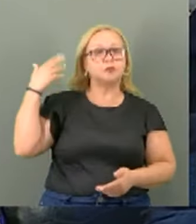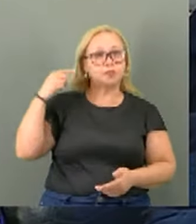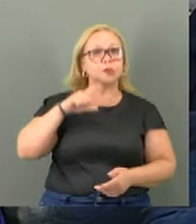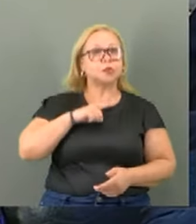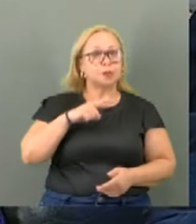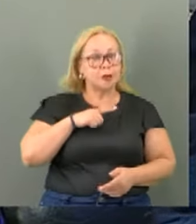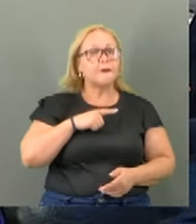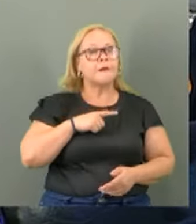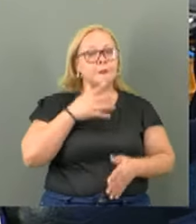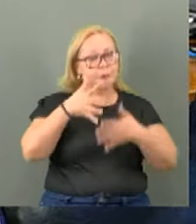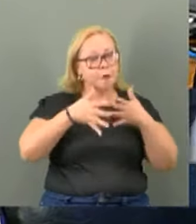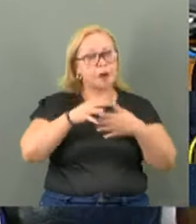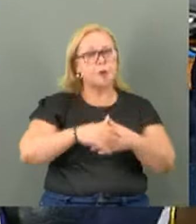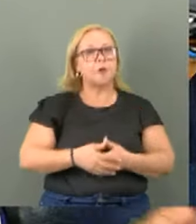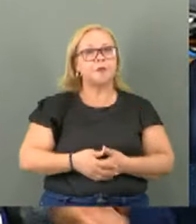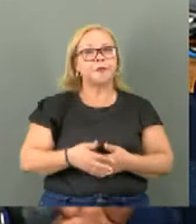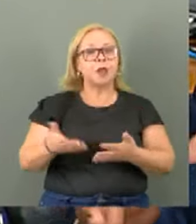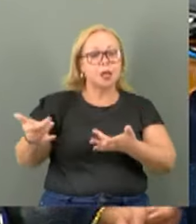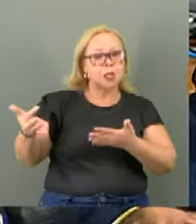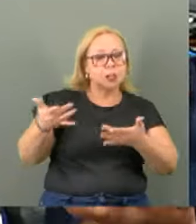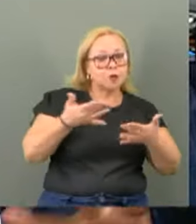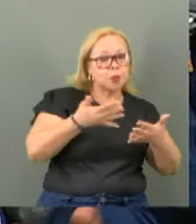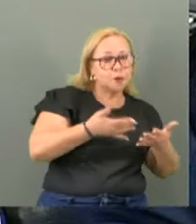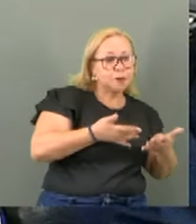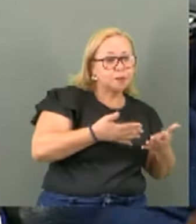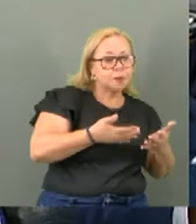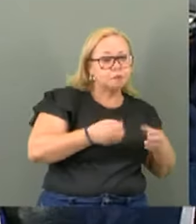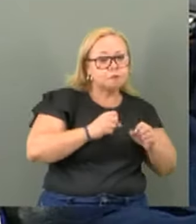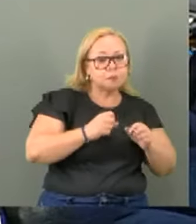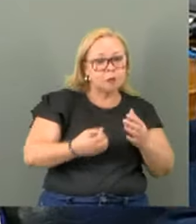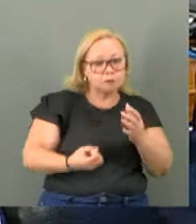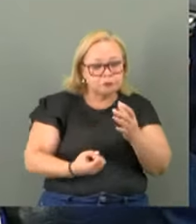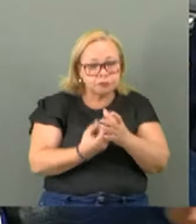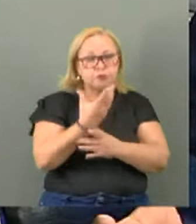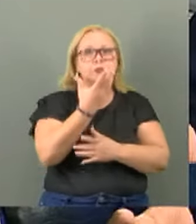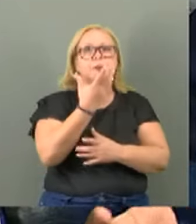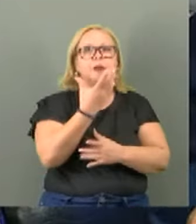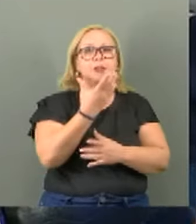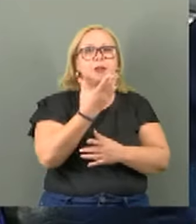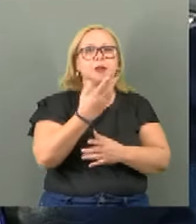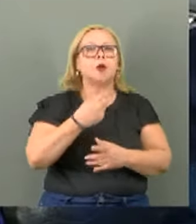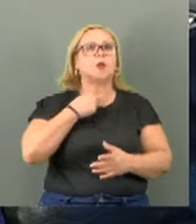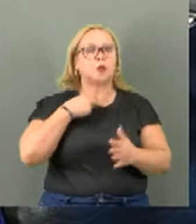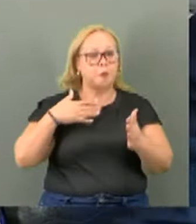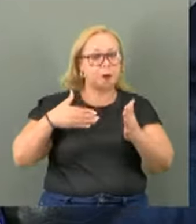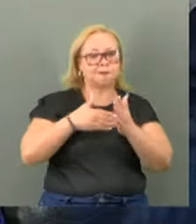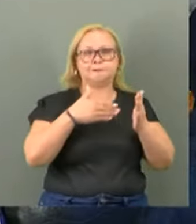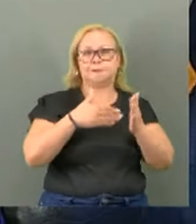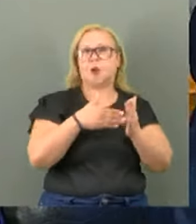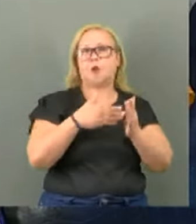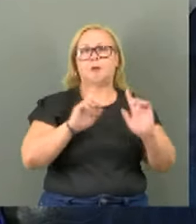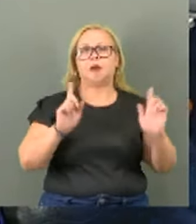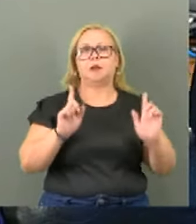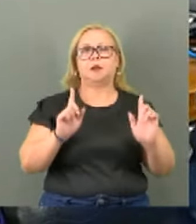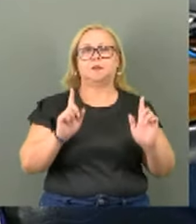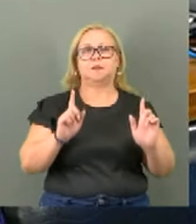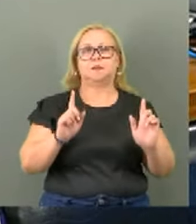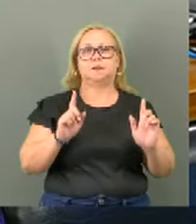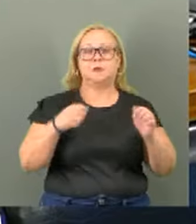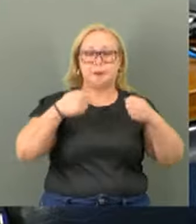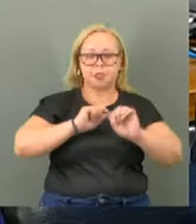que as coisas estão vindo debaixo do tapete, senador Rodrigo. A coisa está incluída. A gente não pode interromper isso, porque eu acho que vai deixar ainda